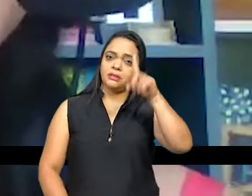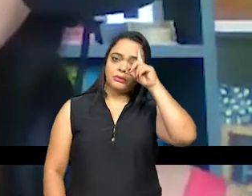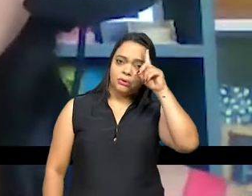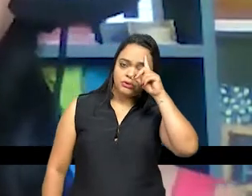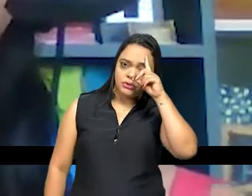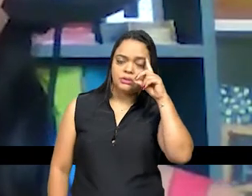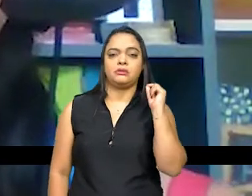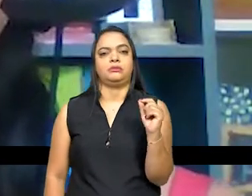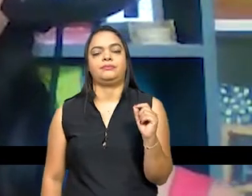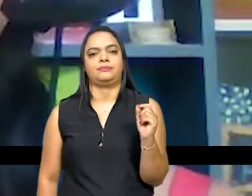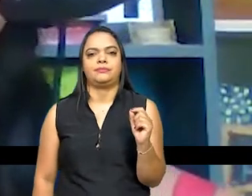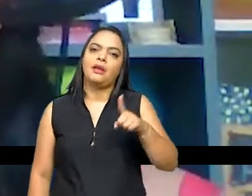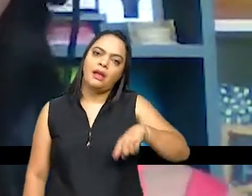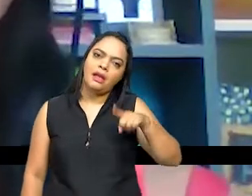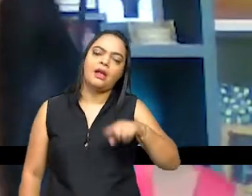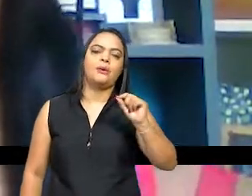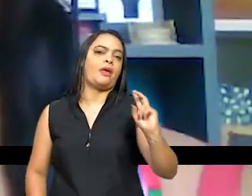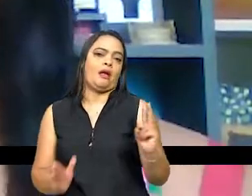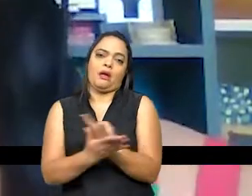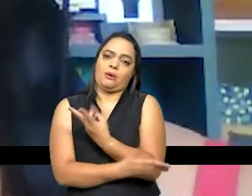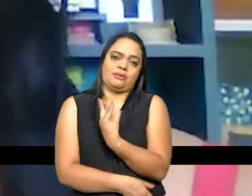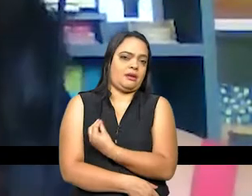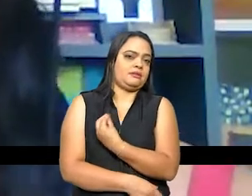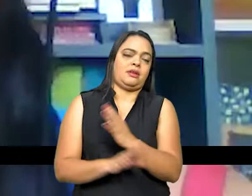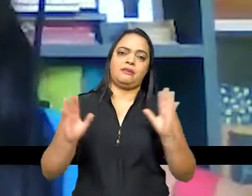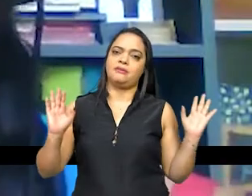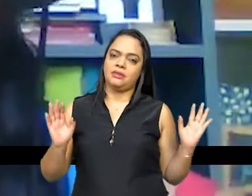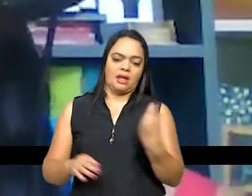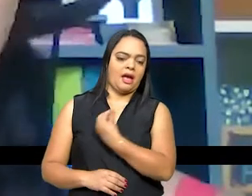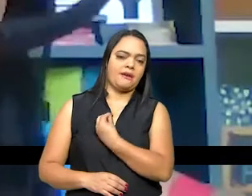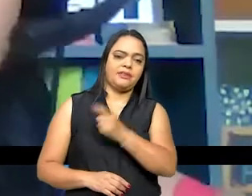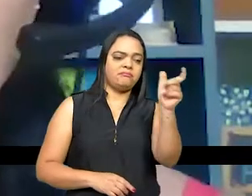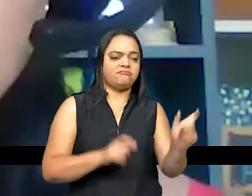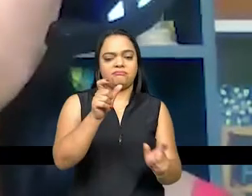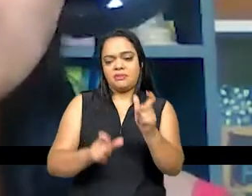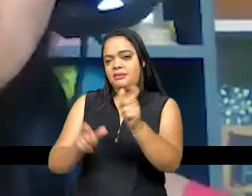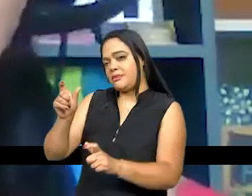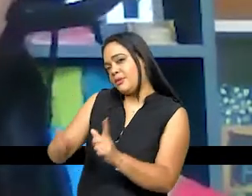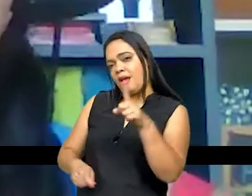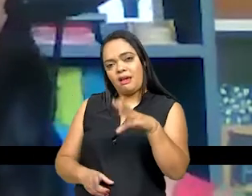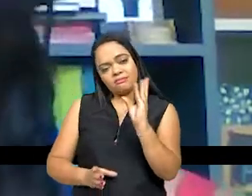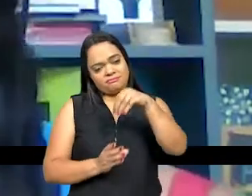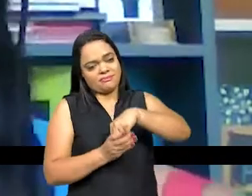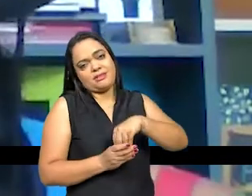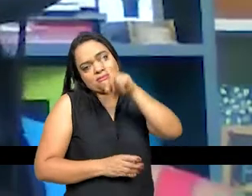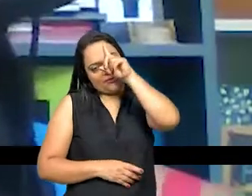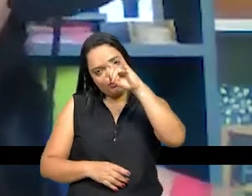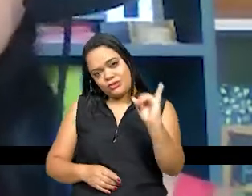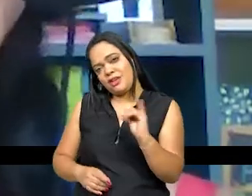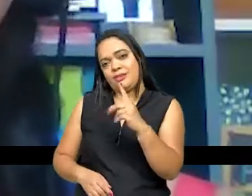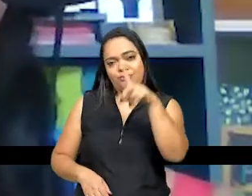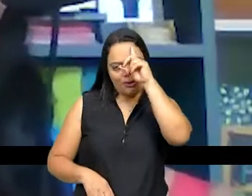que é onde a gente é onde de fato acontece a vida, né? A vida dos sujeitos é ali no miúdo do cotidiano. Então, se tu tá